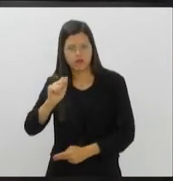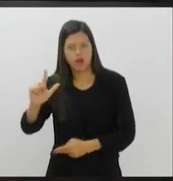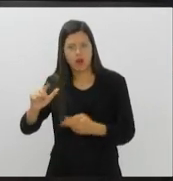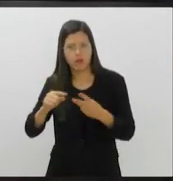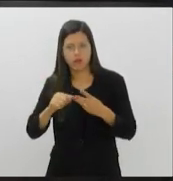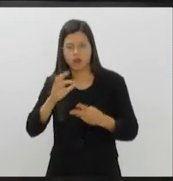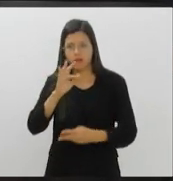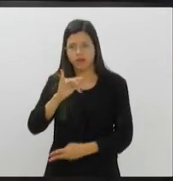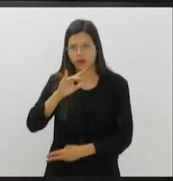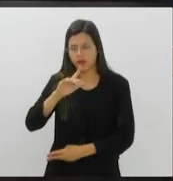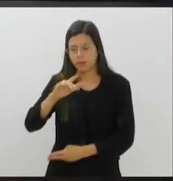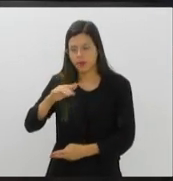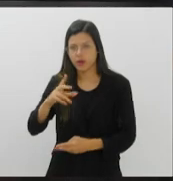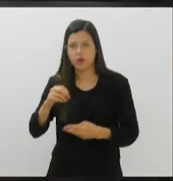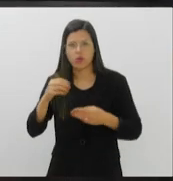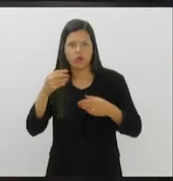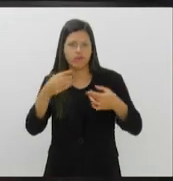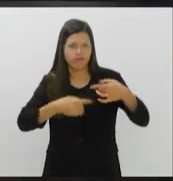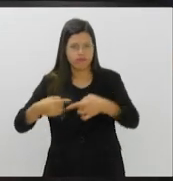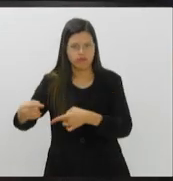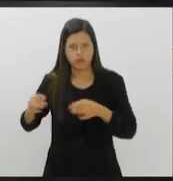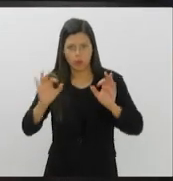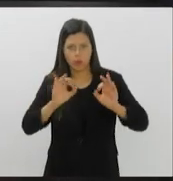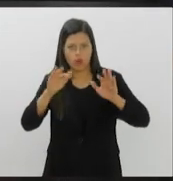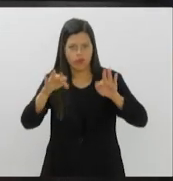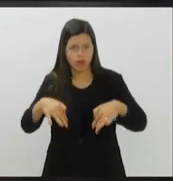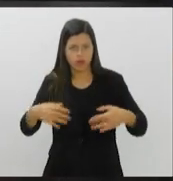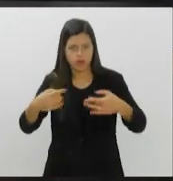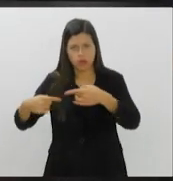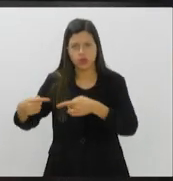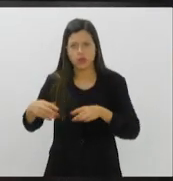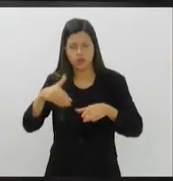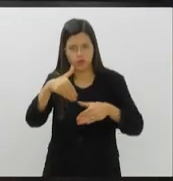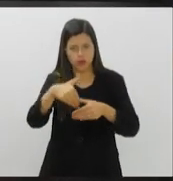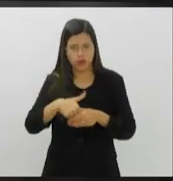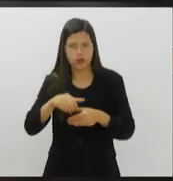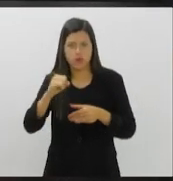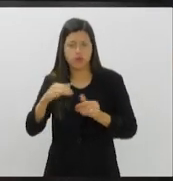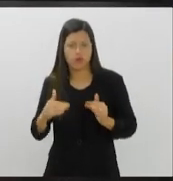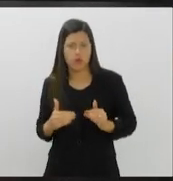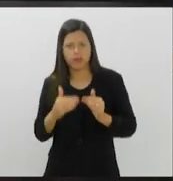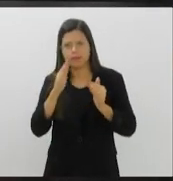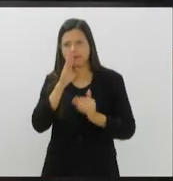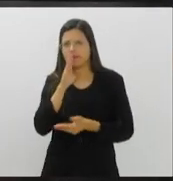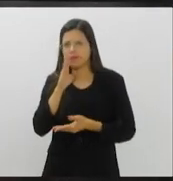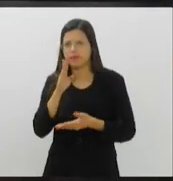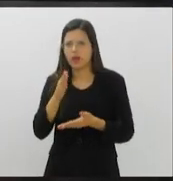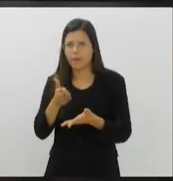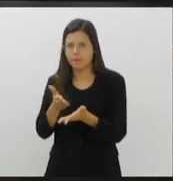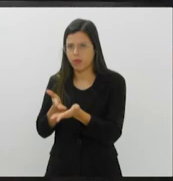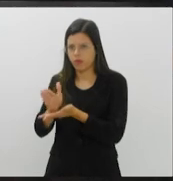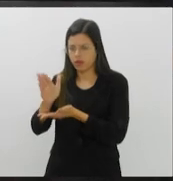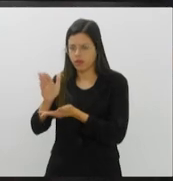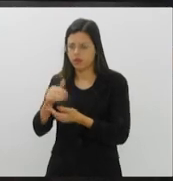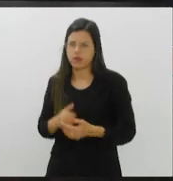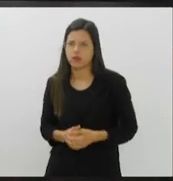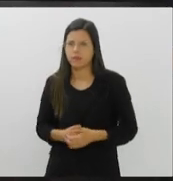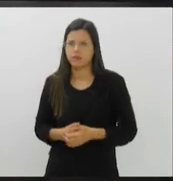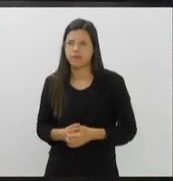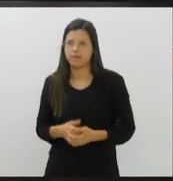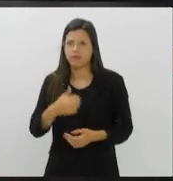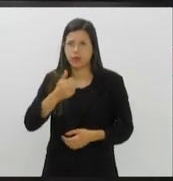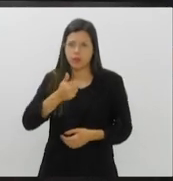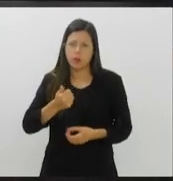discussão, não havendo quem queira discutir, encerrada a discussão. Em votação, senhores que aprovam, permaneçam como estão. Aprovado em